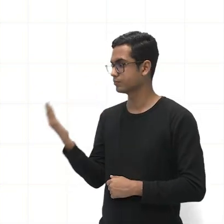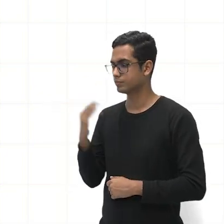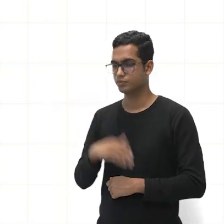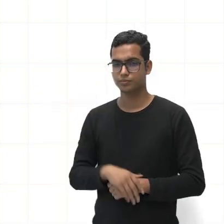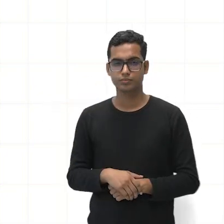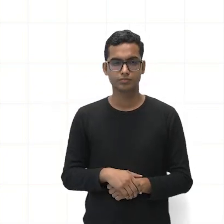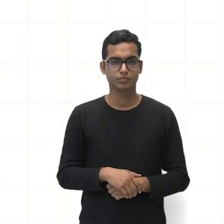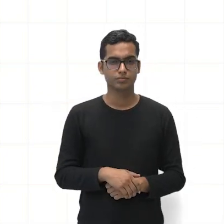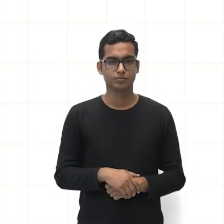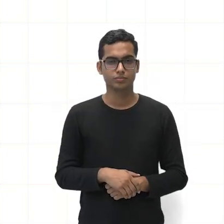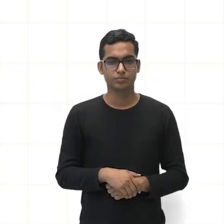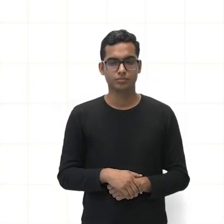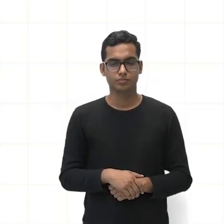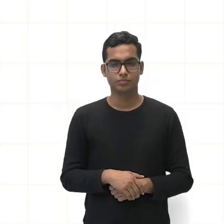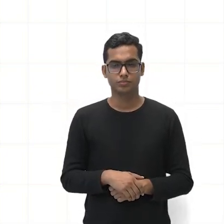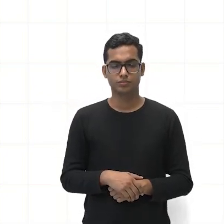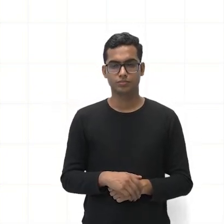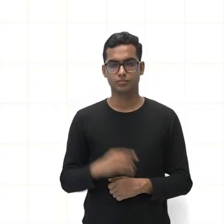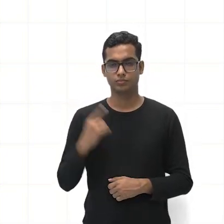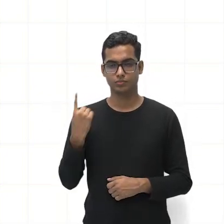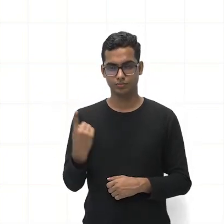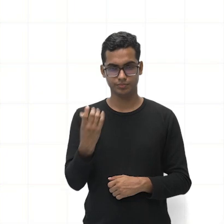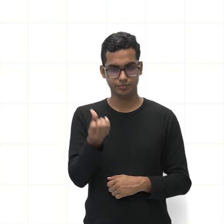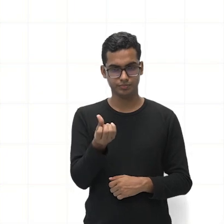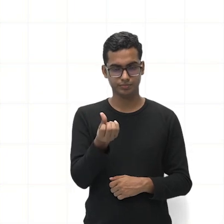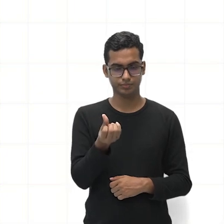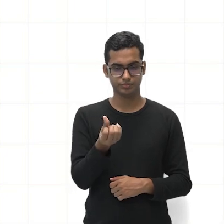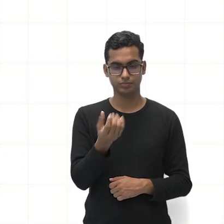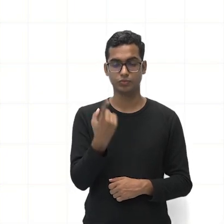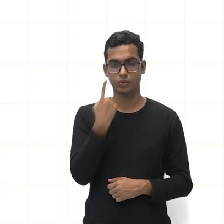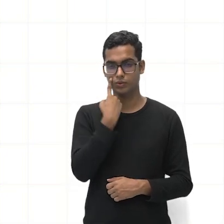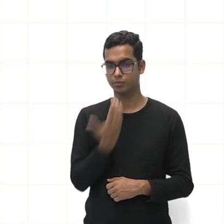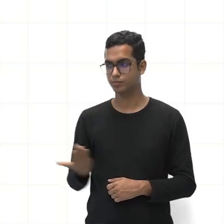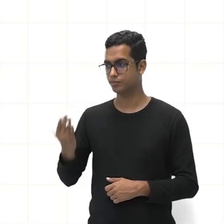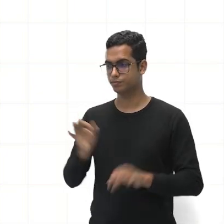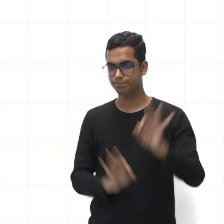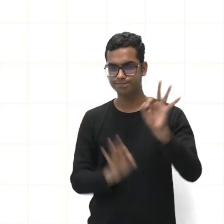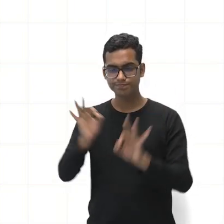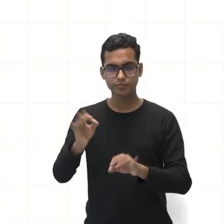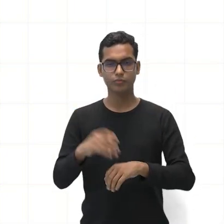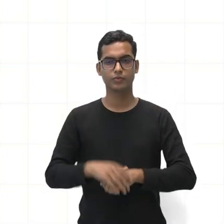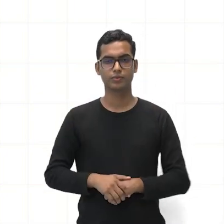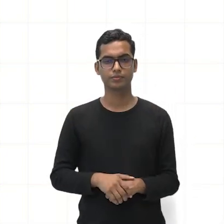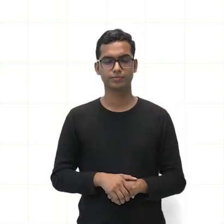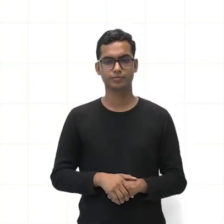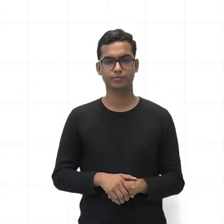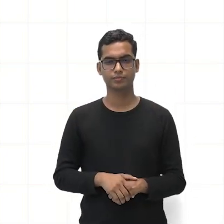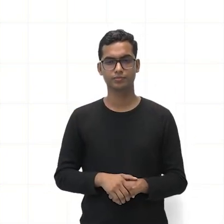entre 16,2 e